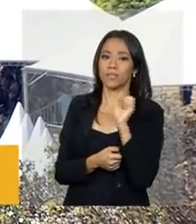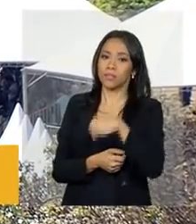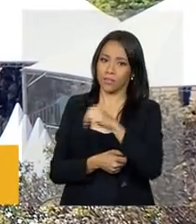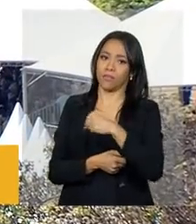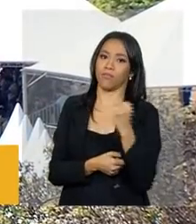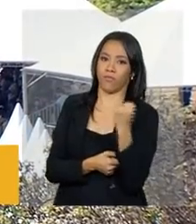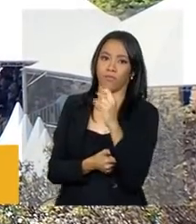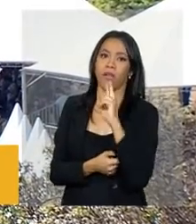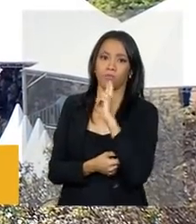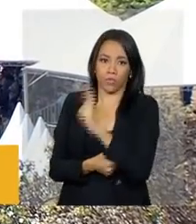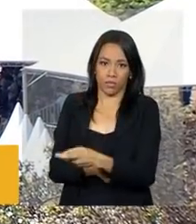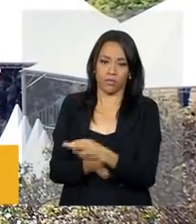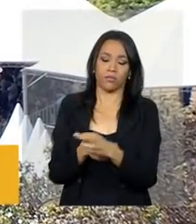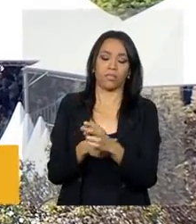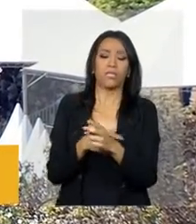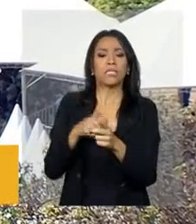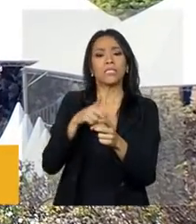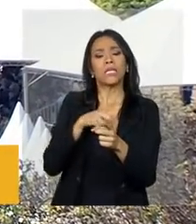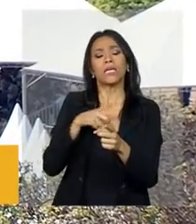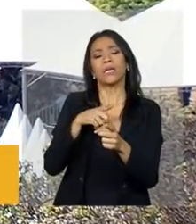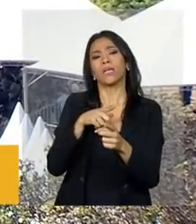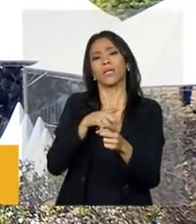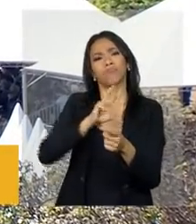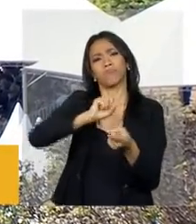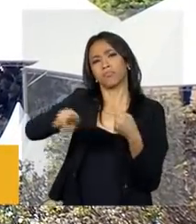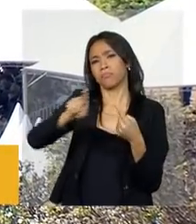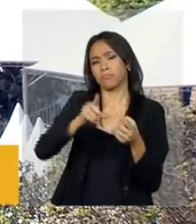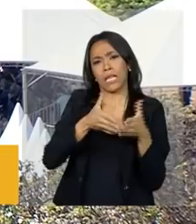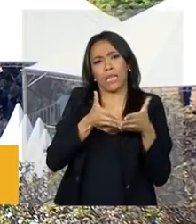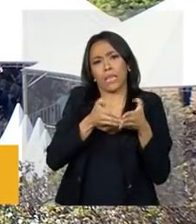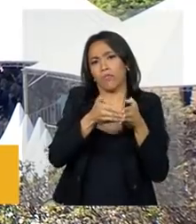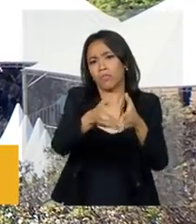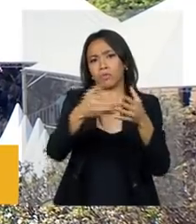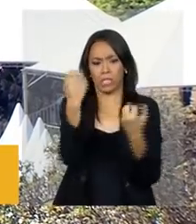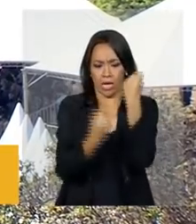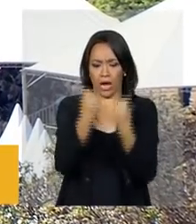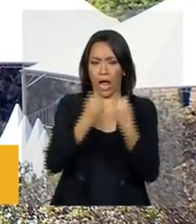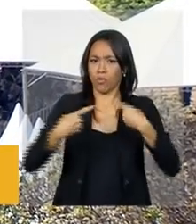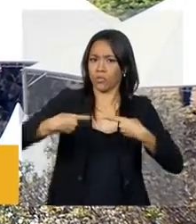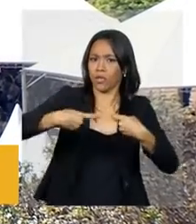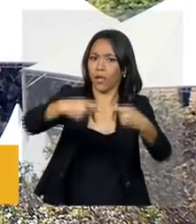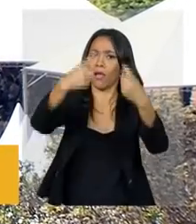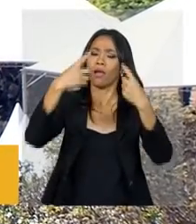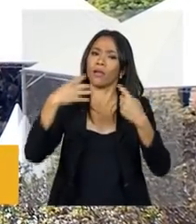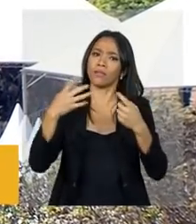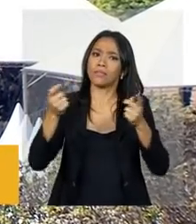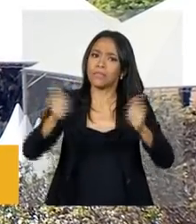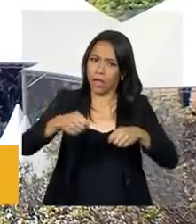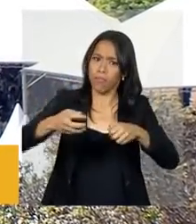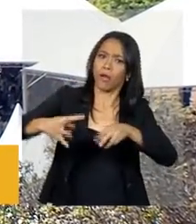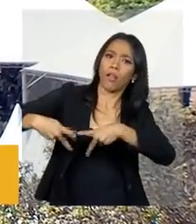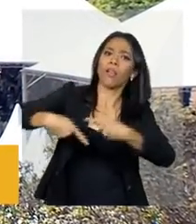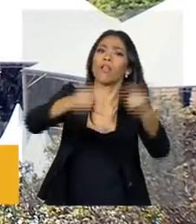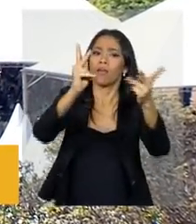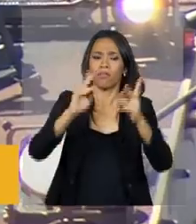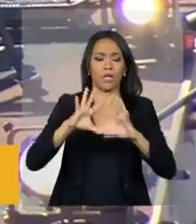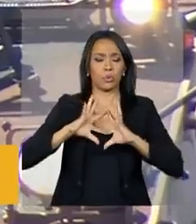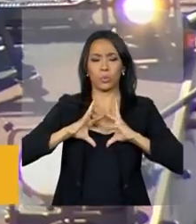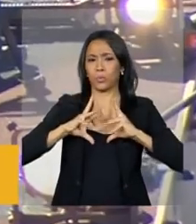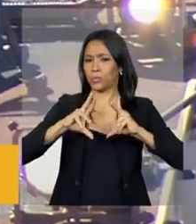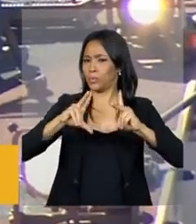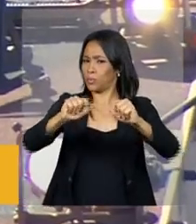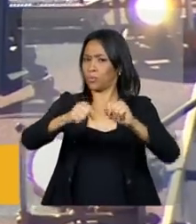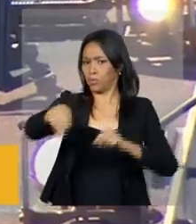Rio de Janeiro, tem navios de desembarque de carros de combate capaz de transportar todos